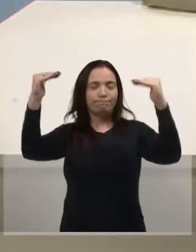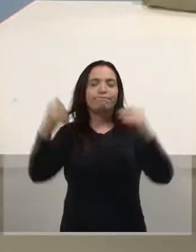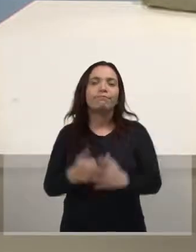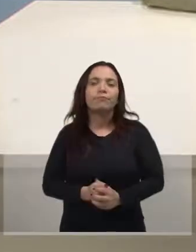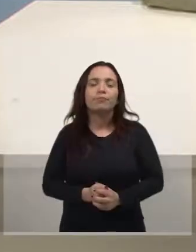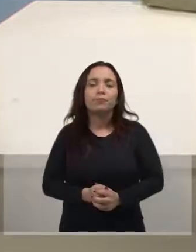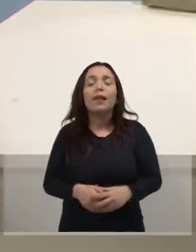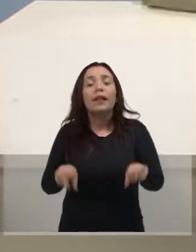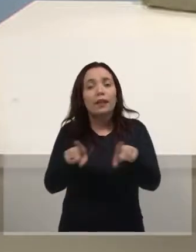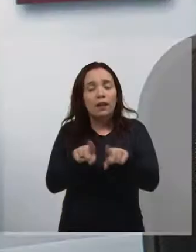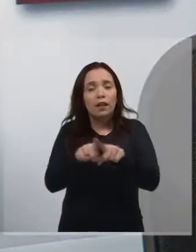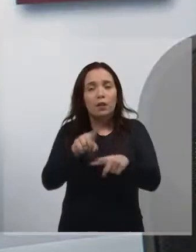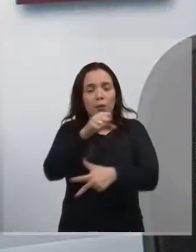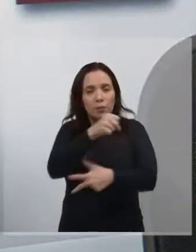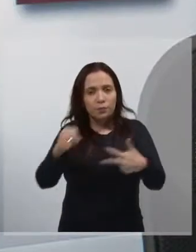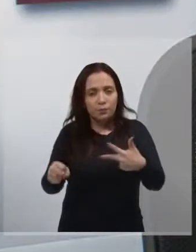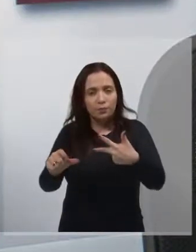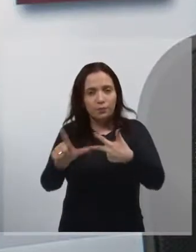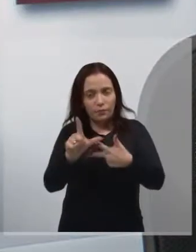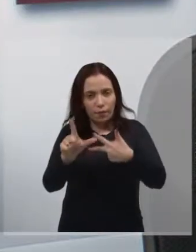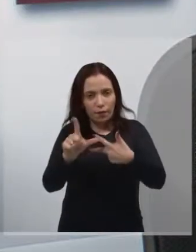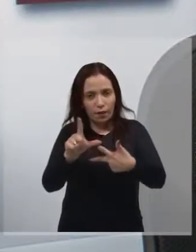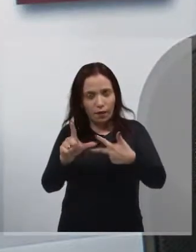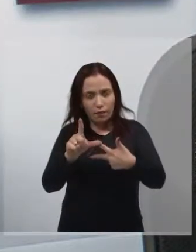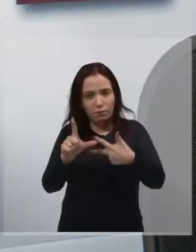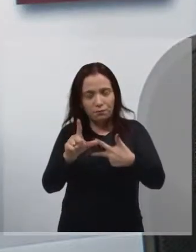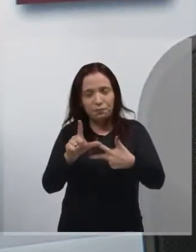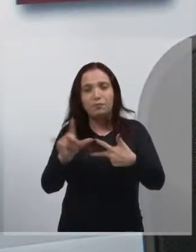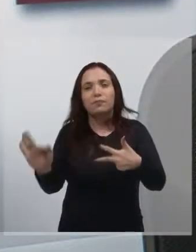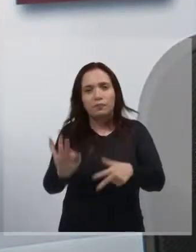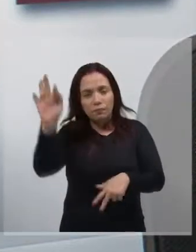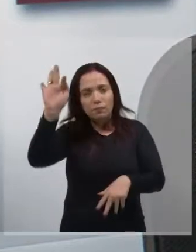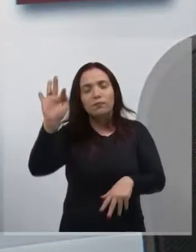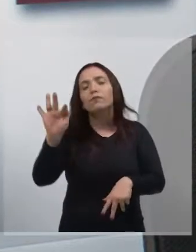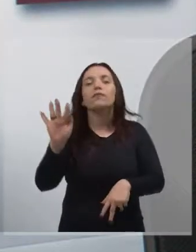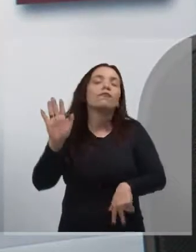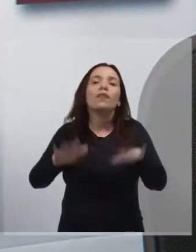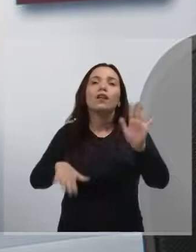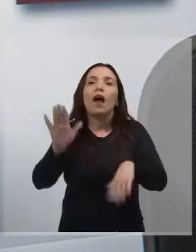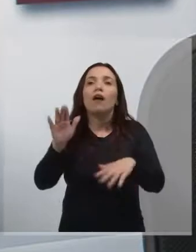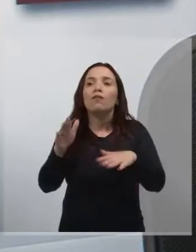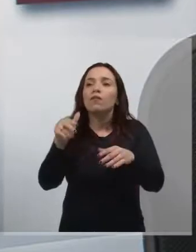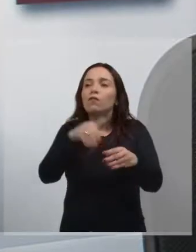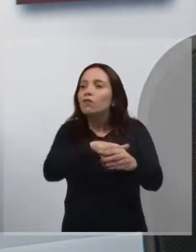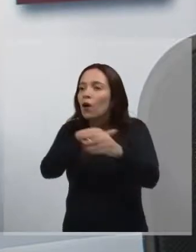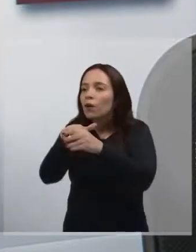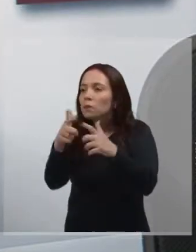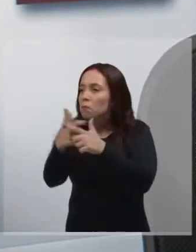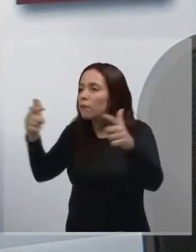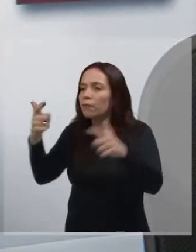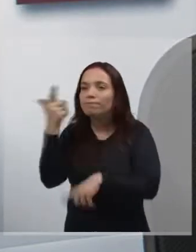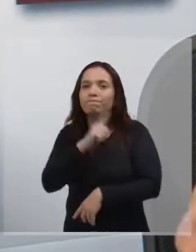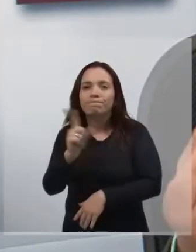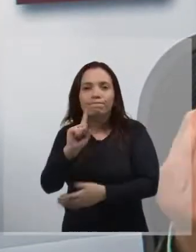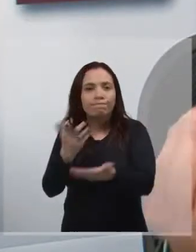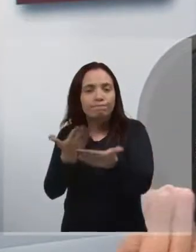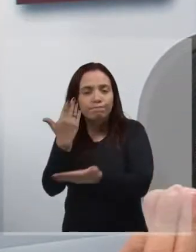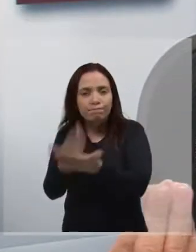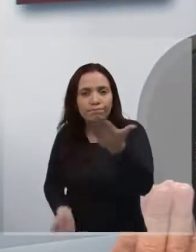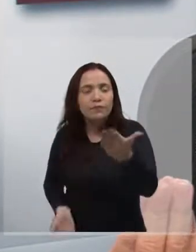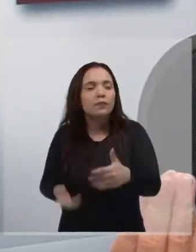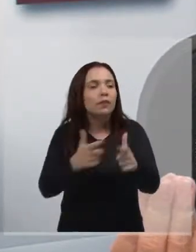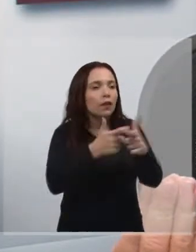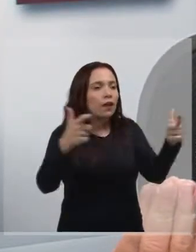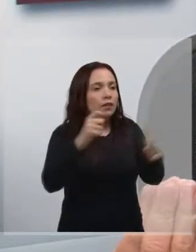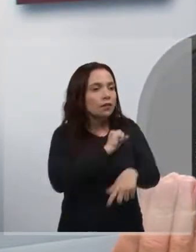outra coisa, o poder legislativo... É o mandatário, federal, né? Você às vezes não tem a maioria na Câmara, mas você tem a maioria no Senado,